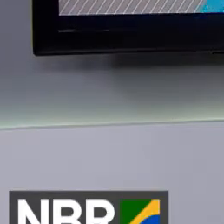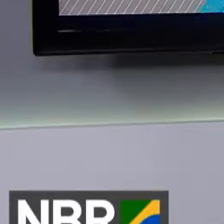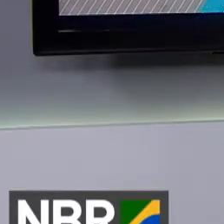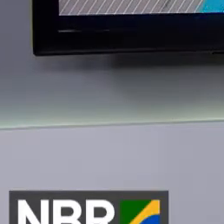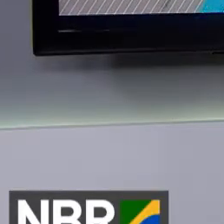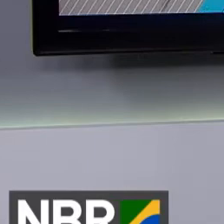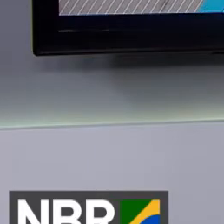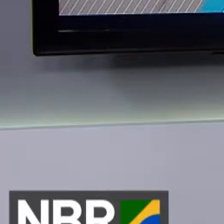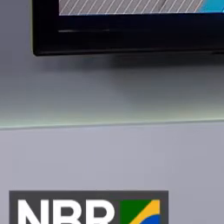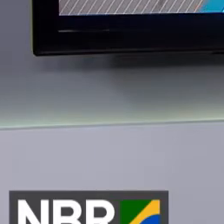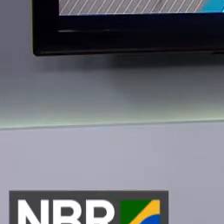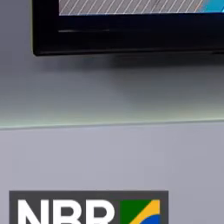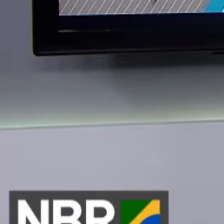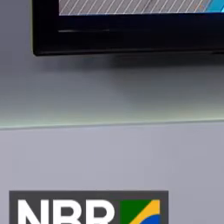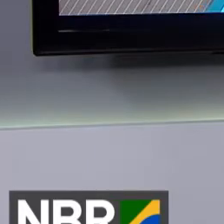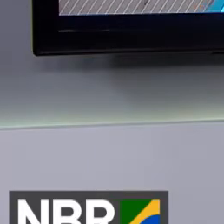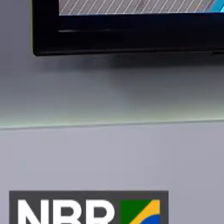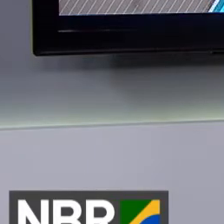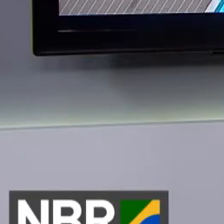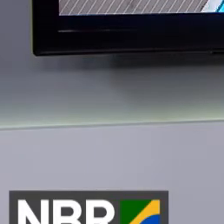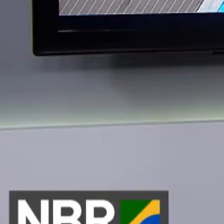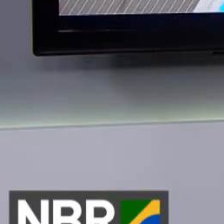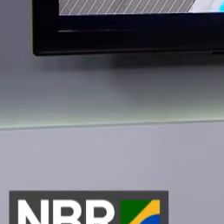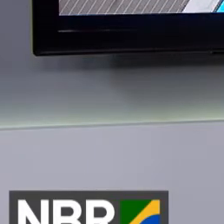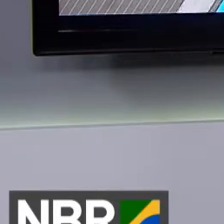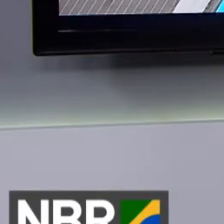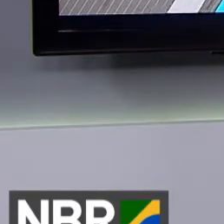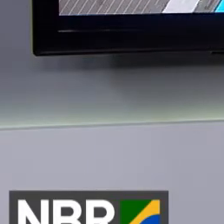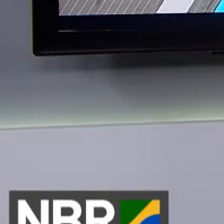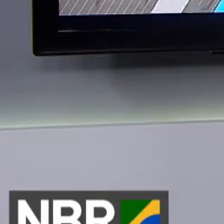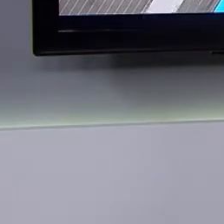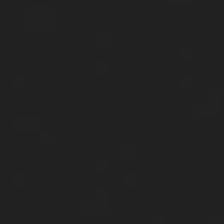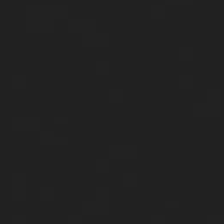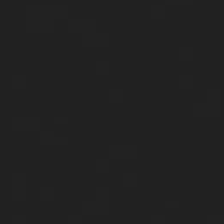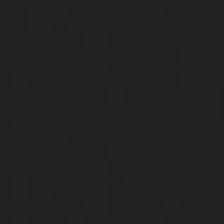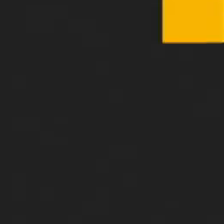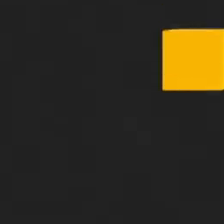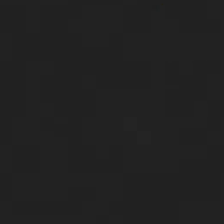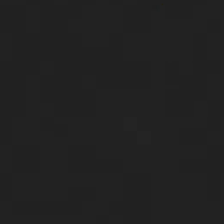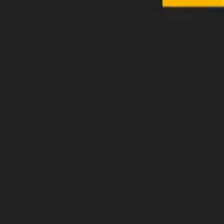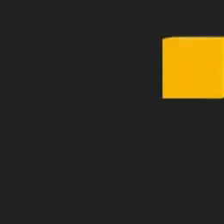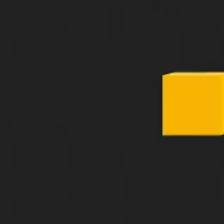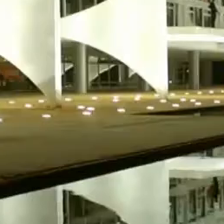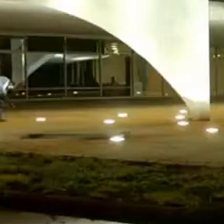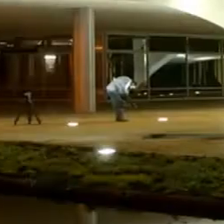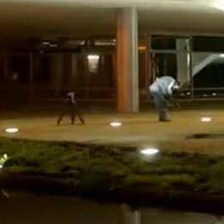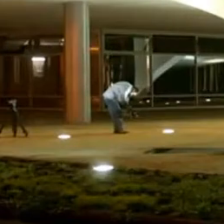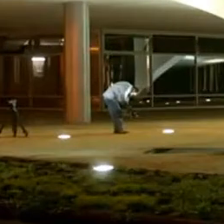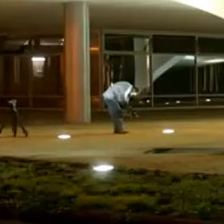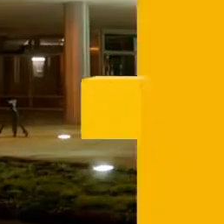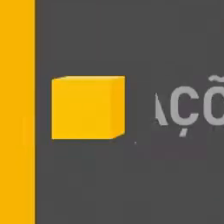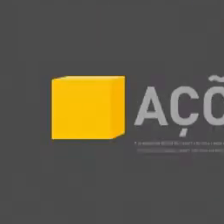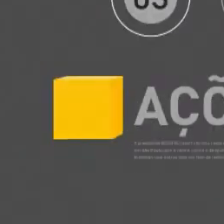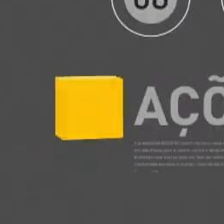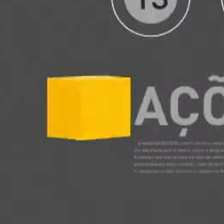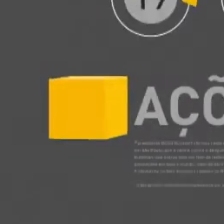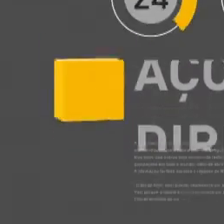mais informações. Continue na NBR, a TV do Governo Federal.